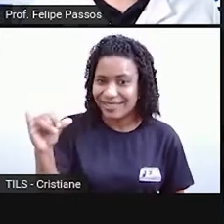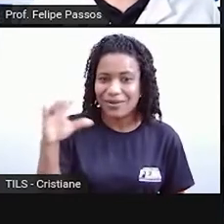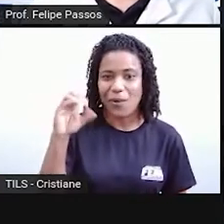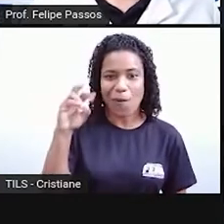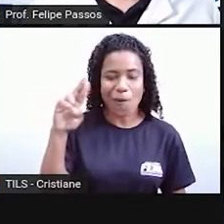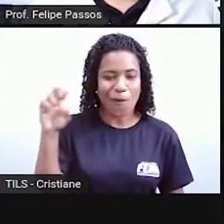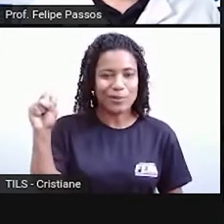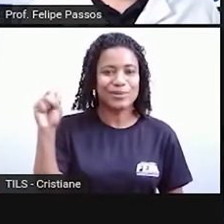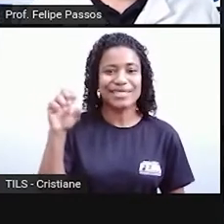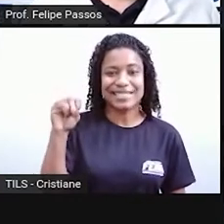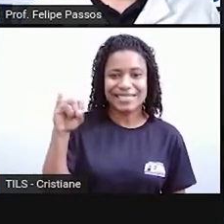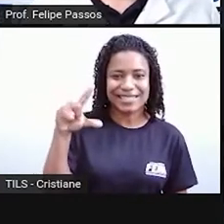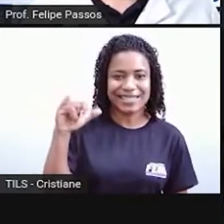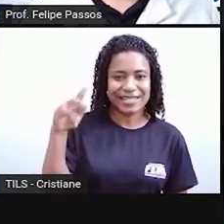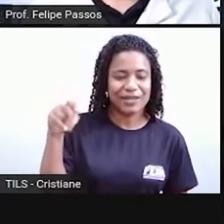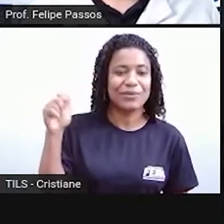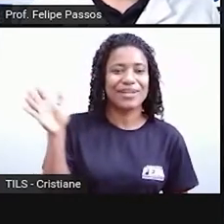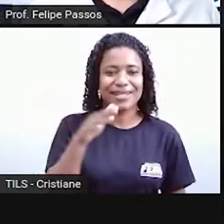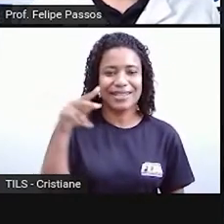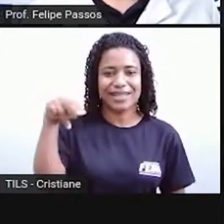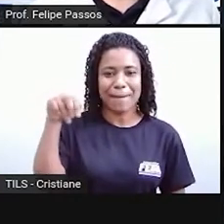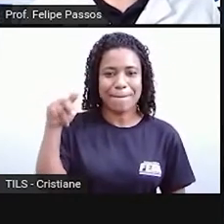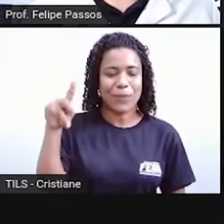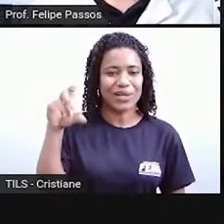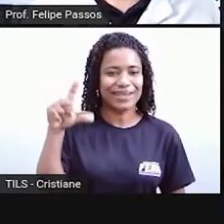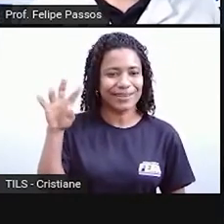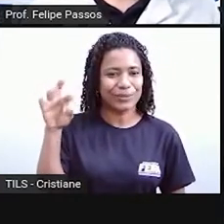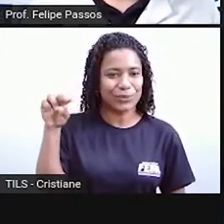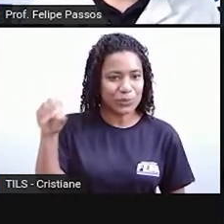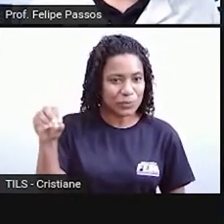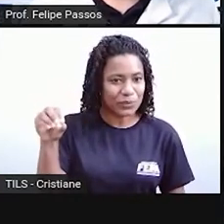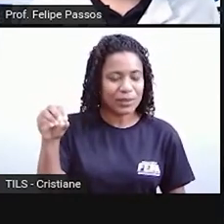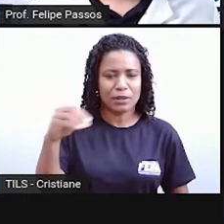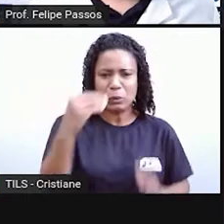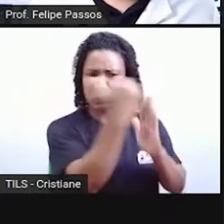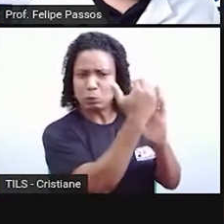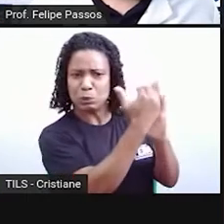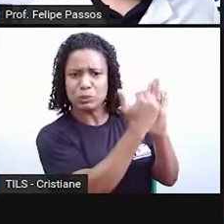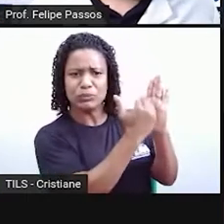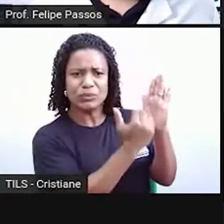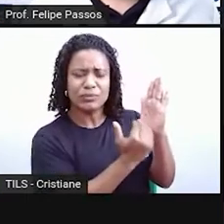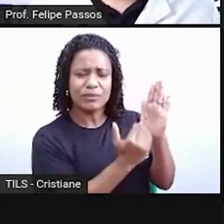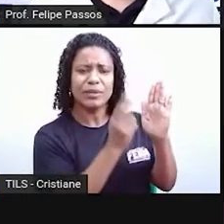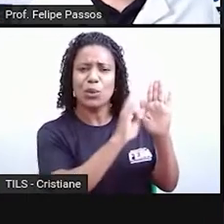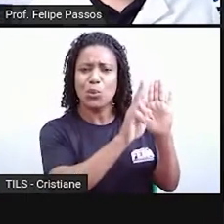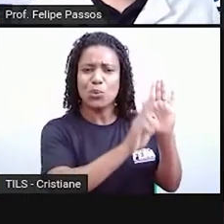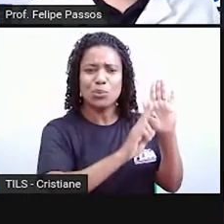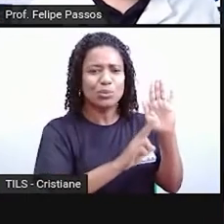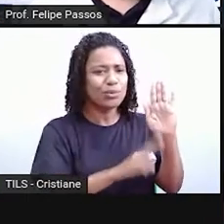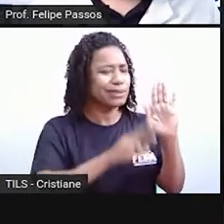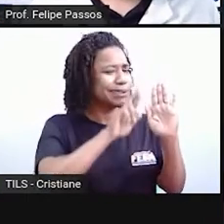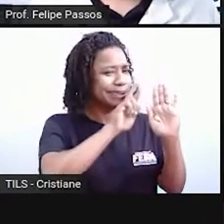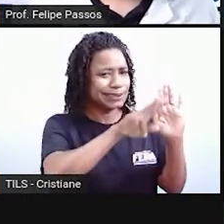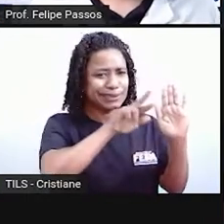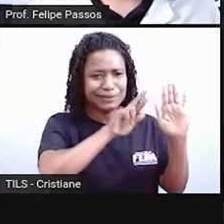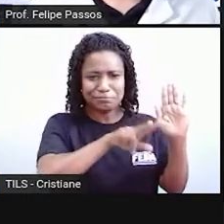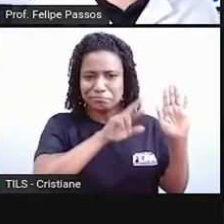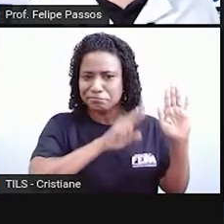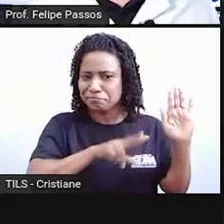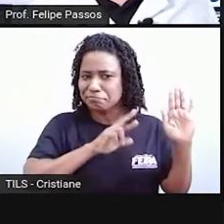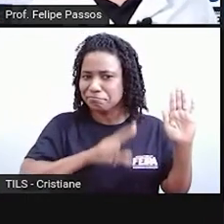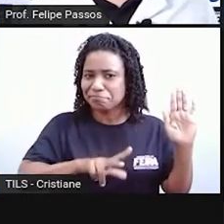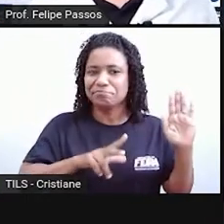corso, siciliano e napolitano. Olha quantos nomes diferentes, né? Provavelmente vocês,